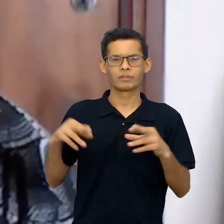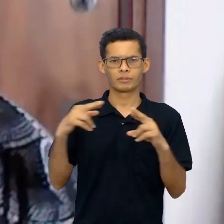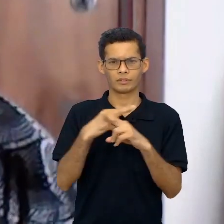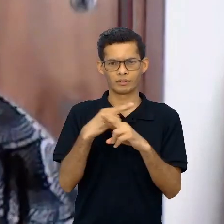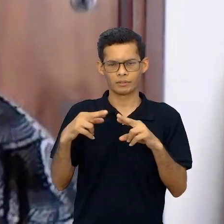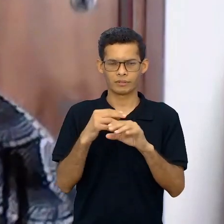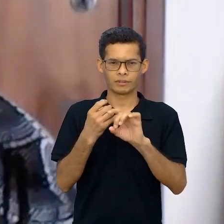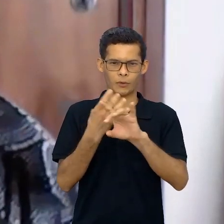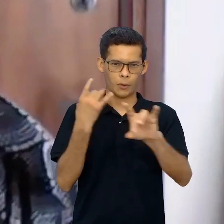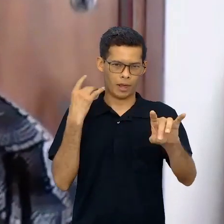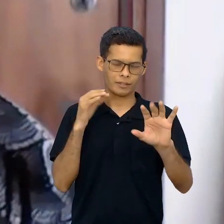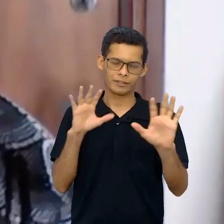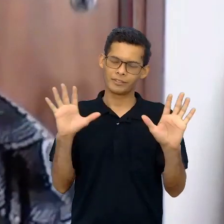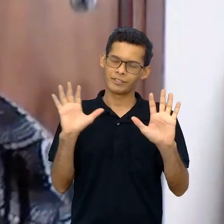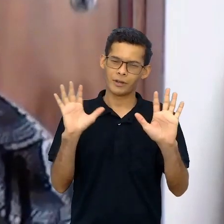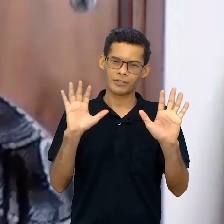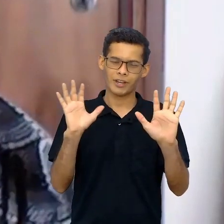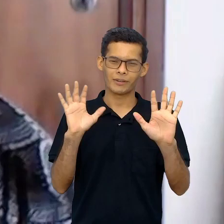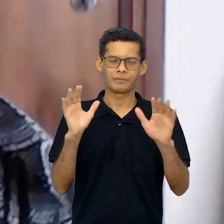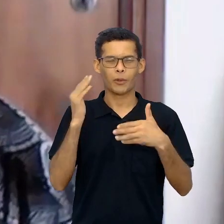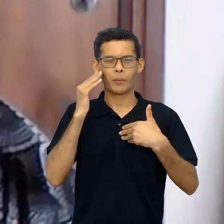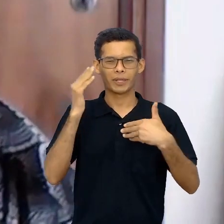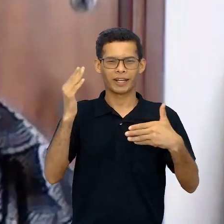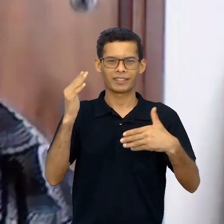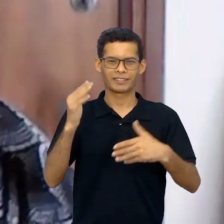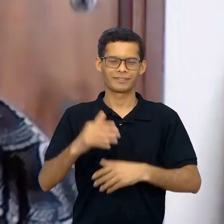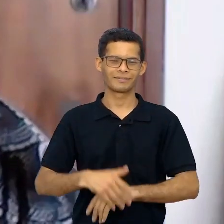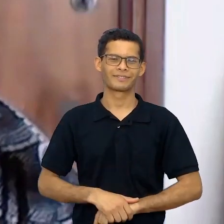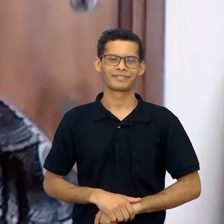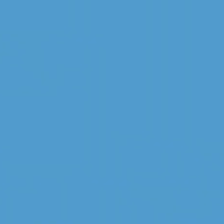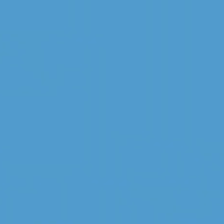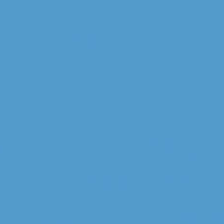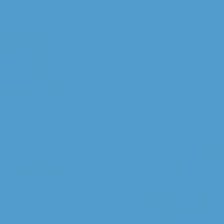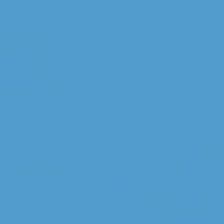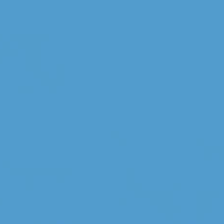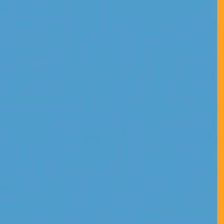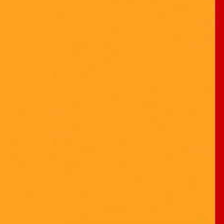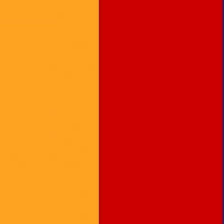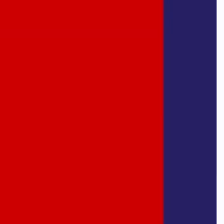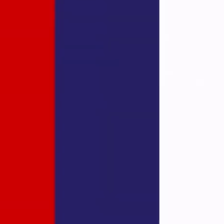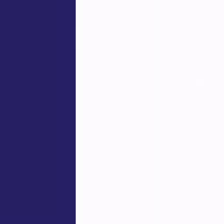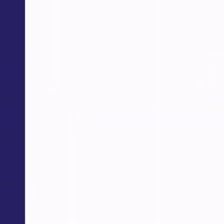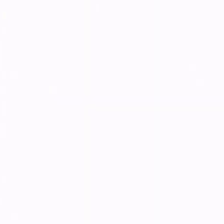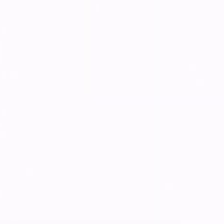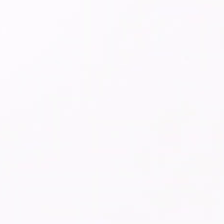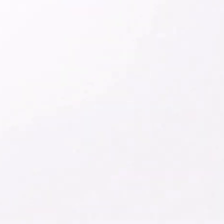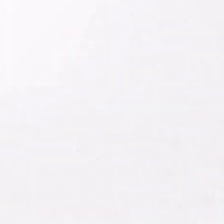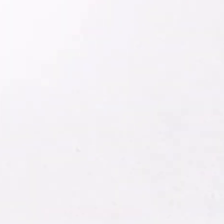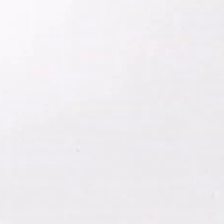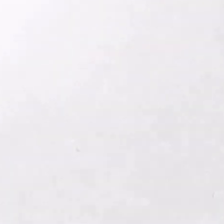à distância. Tchau, tchau, pessoal. Muito obrigada.